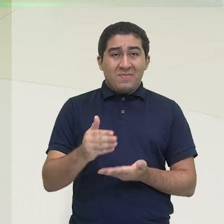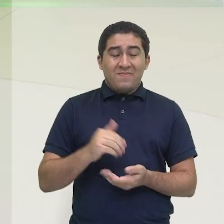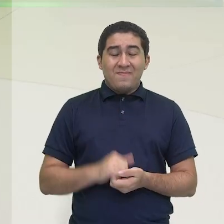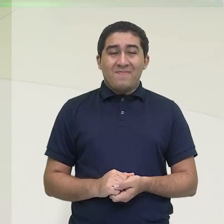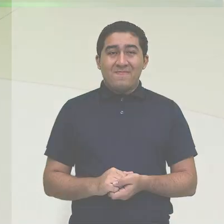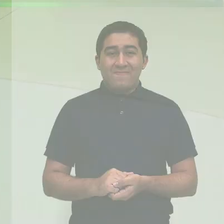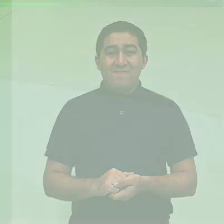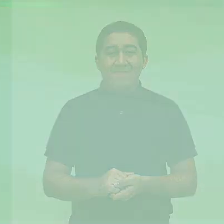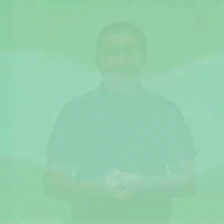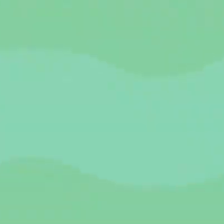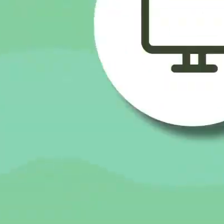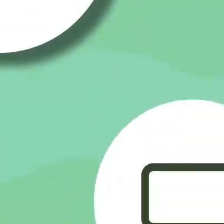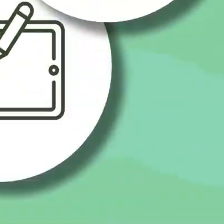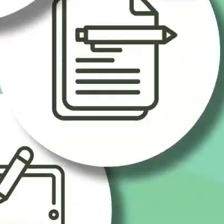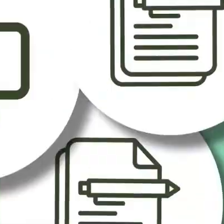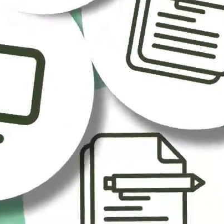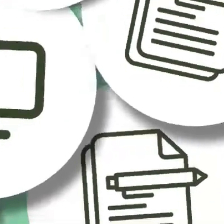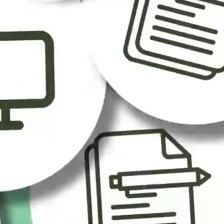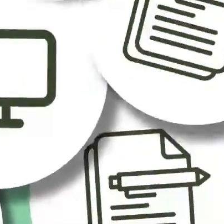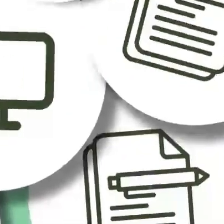lá!